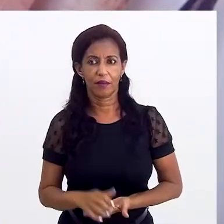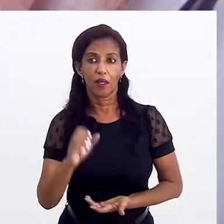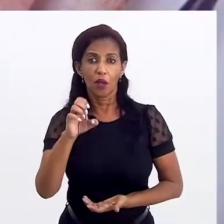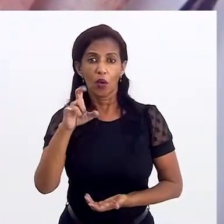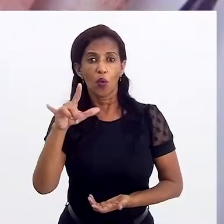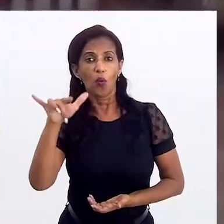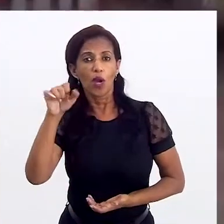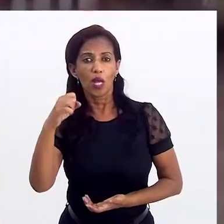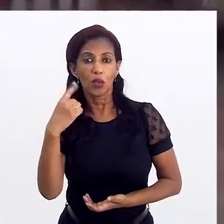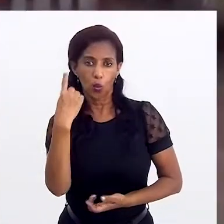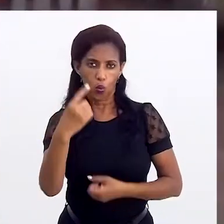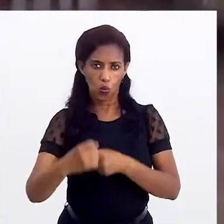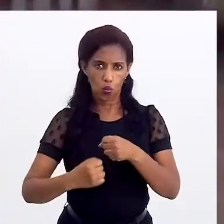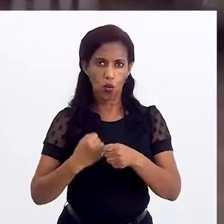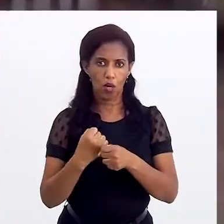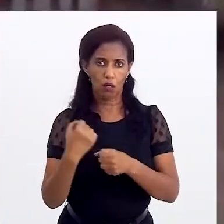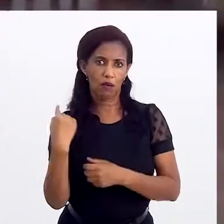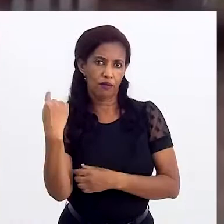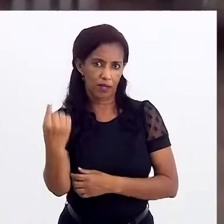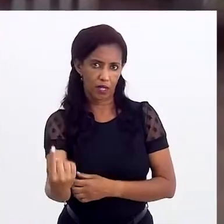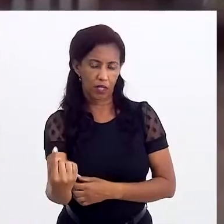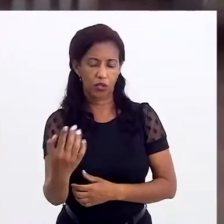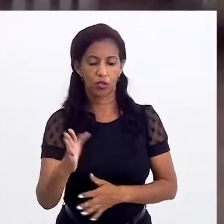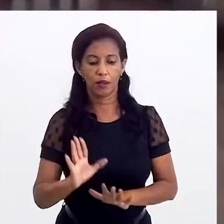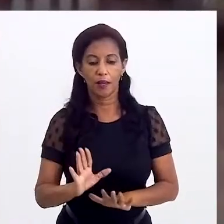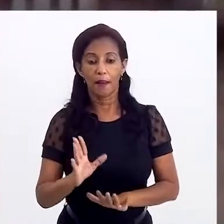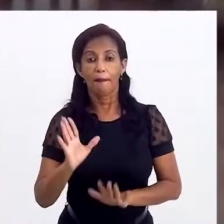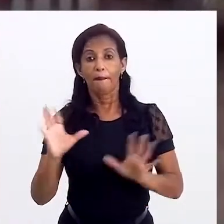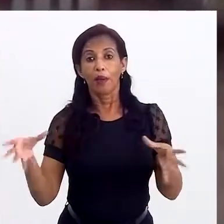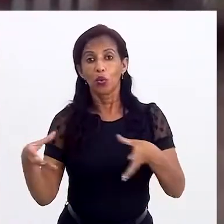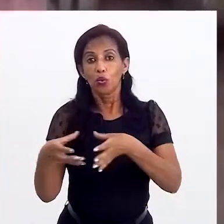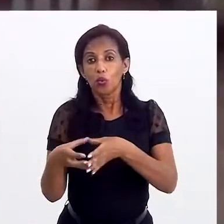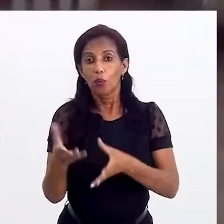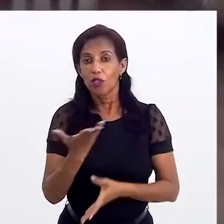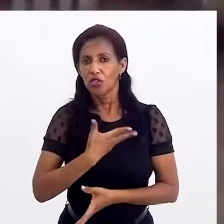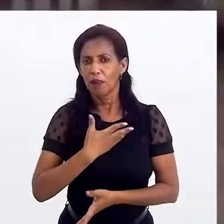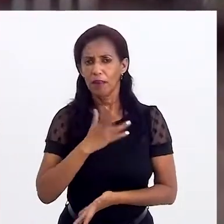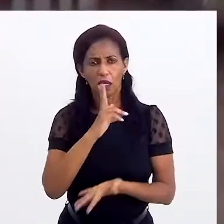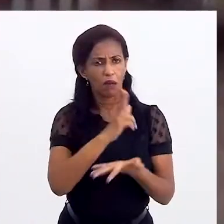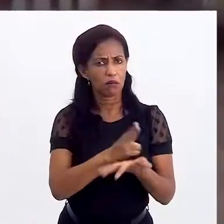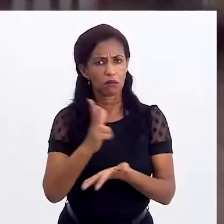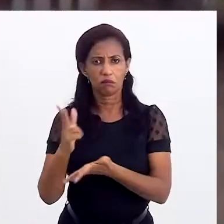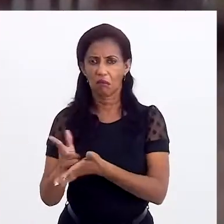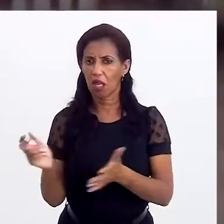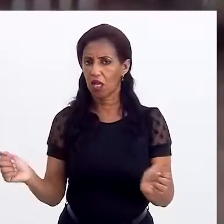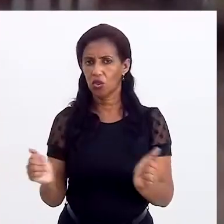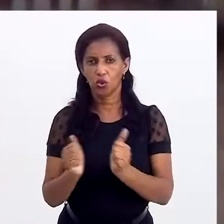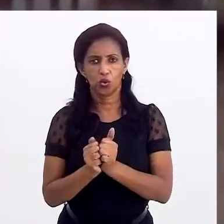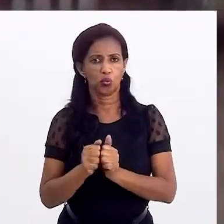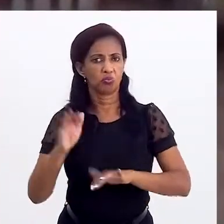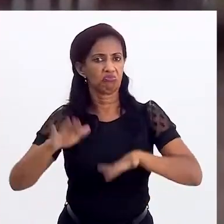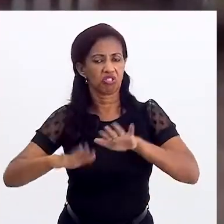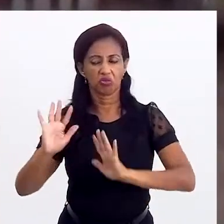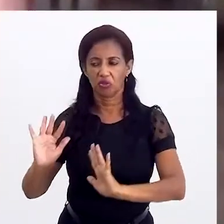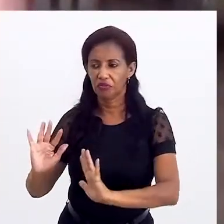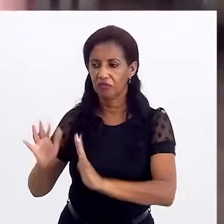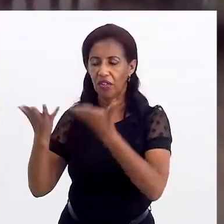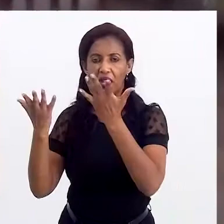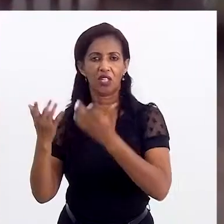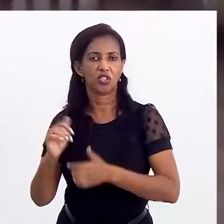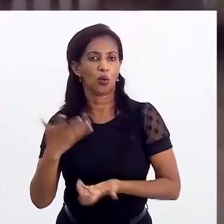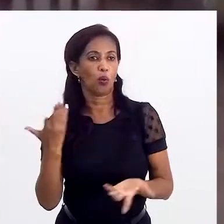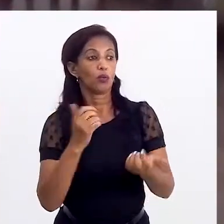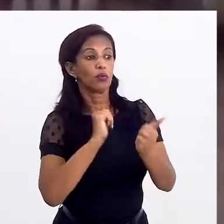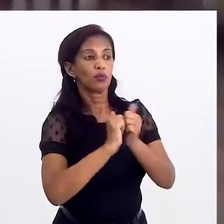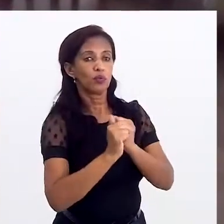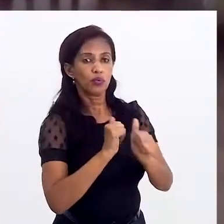ia sempre 1 ano na minha frente, né, na escola. Mas a nossa turma de amigos era sempre a mesma, tanto de